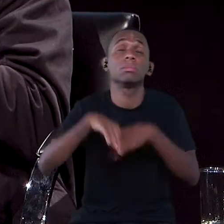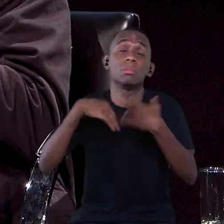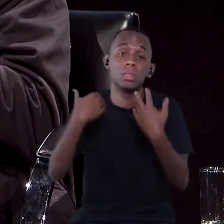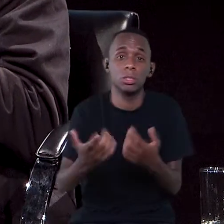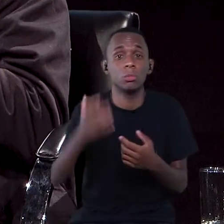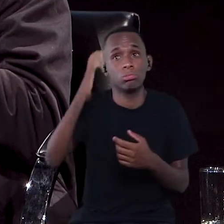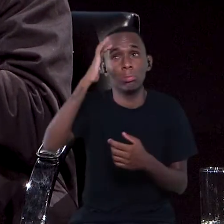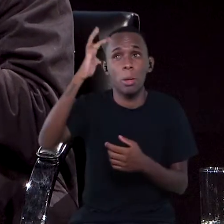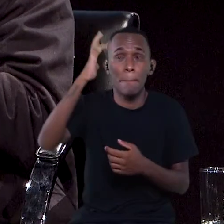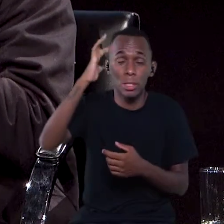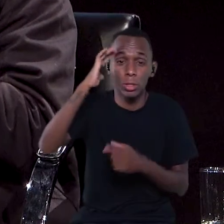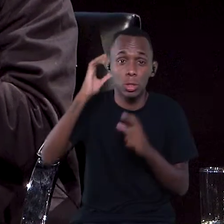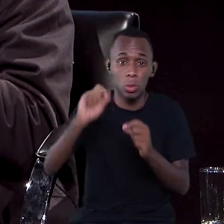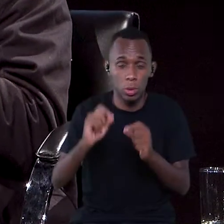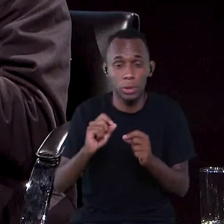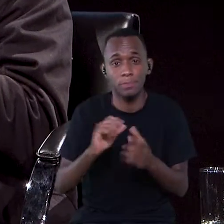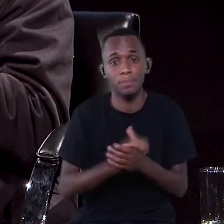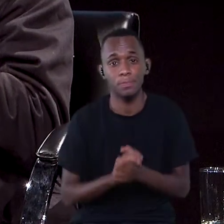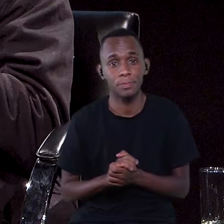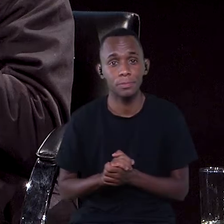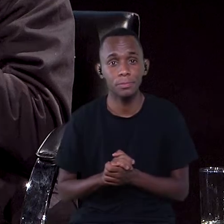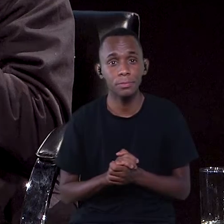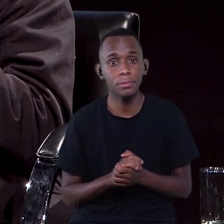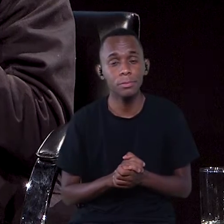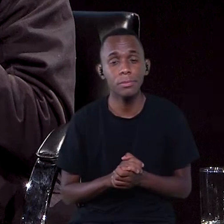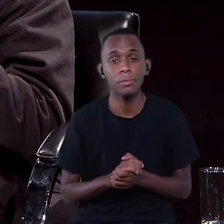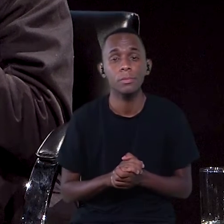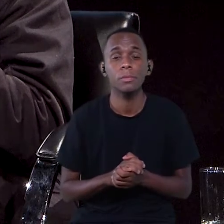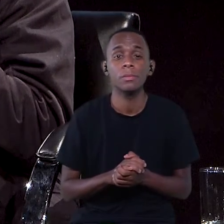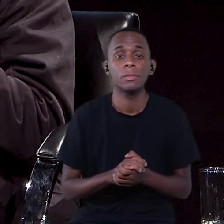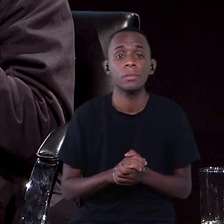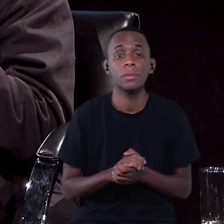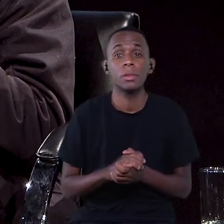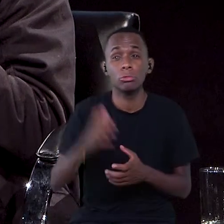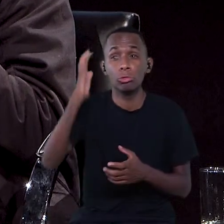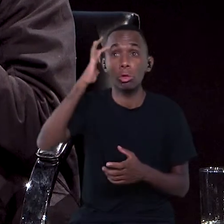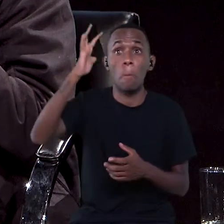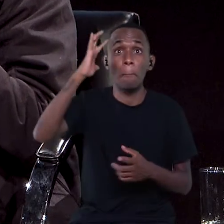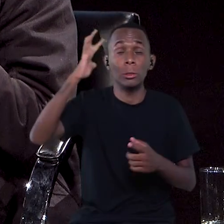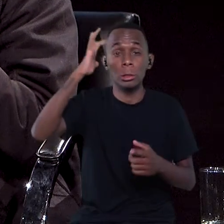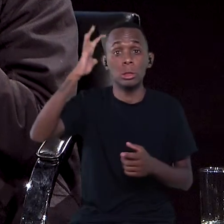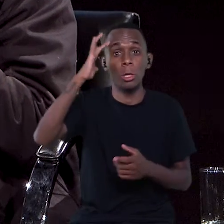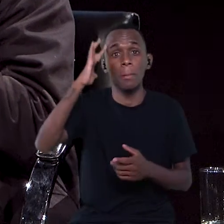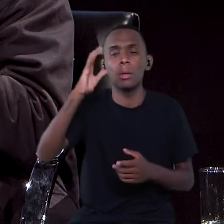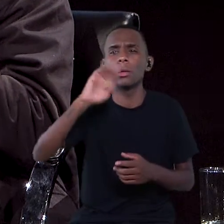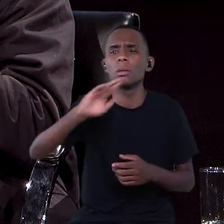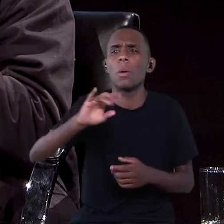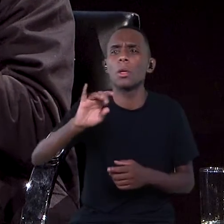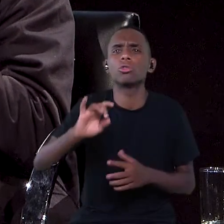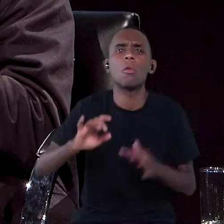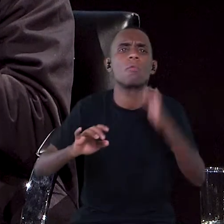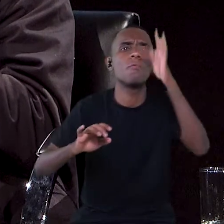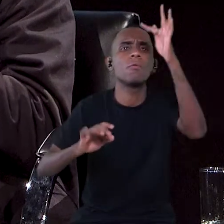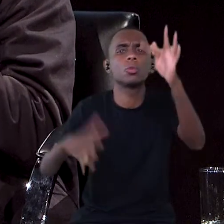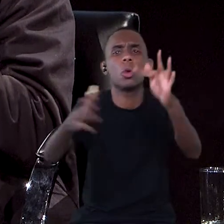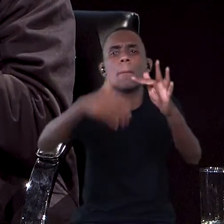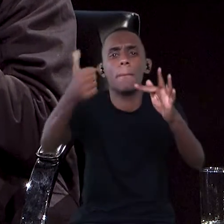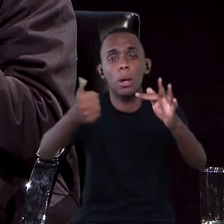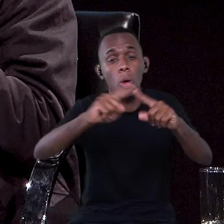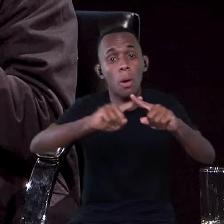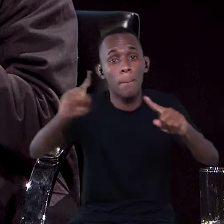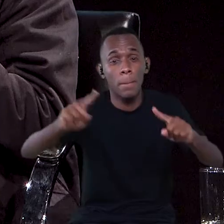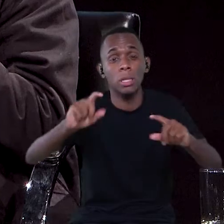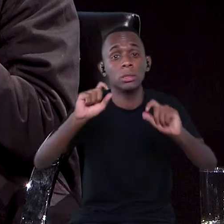utopia contemporânea, né, só para fechar essa etapa, ela é não só a ideia de projetar um mundo melhor do que se tem, mas